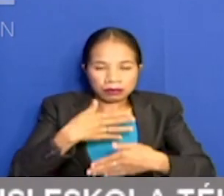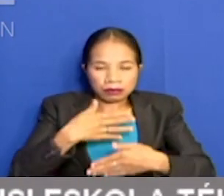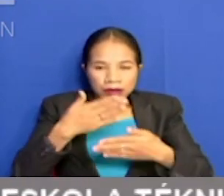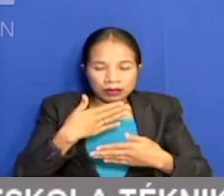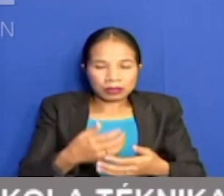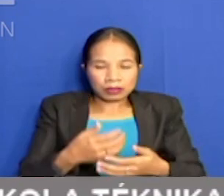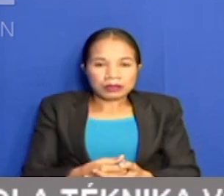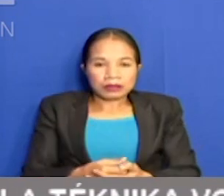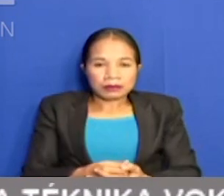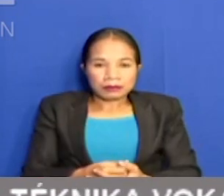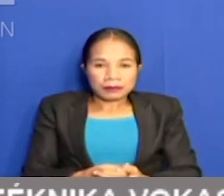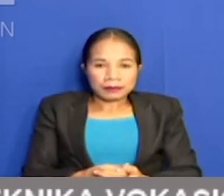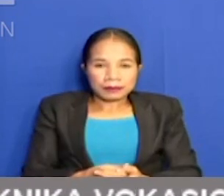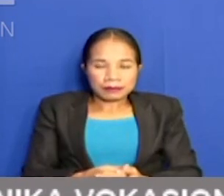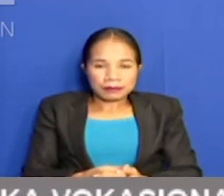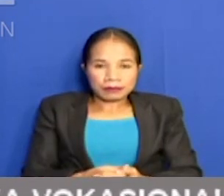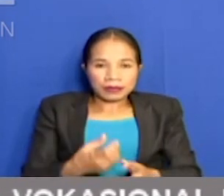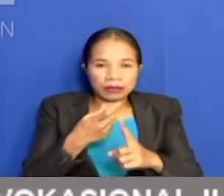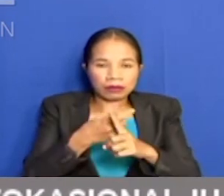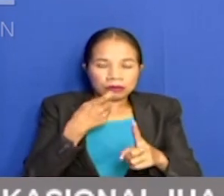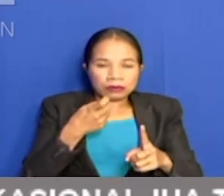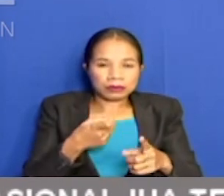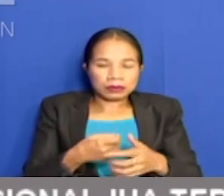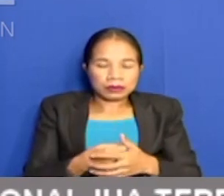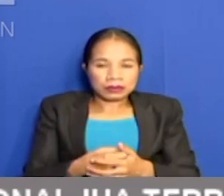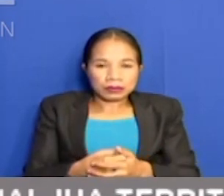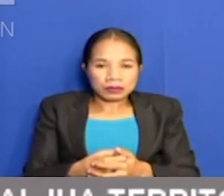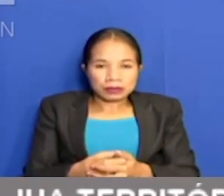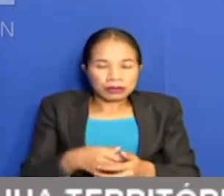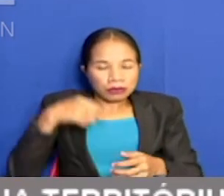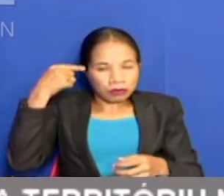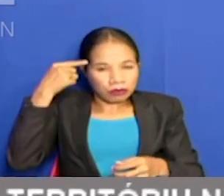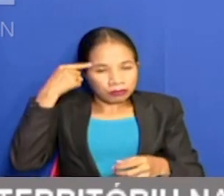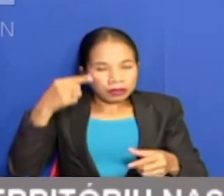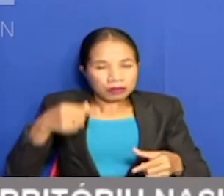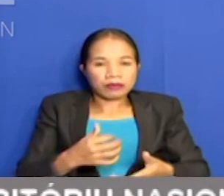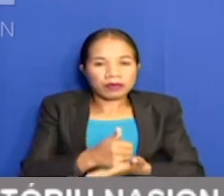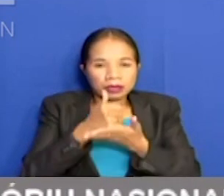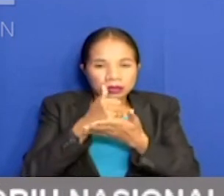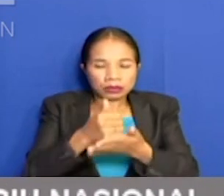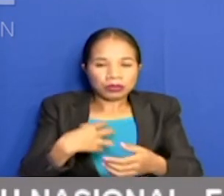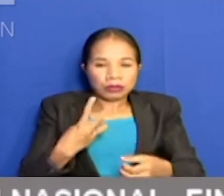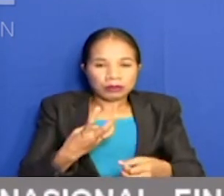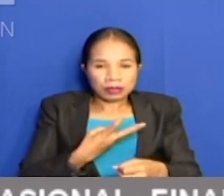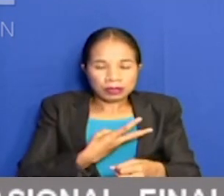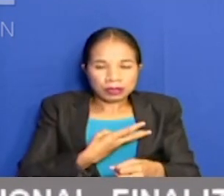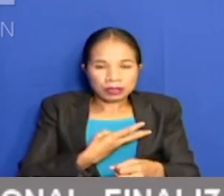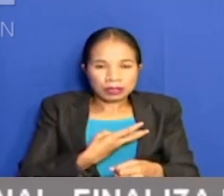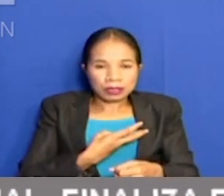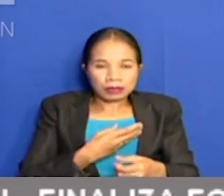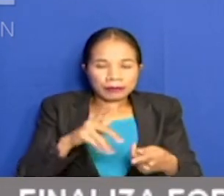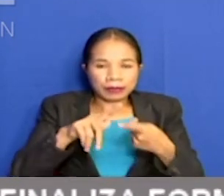nabe hoje lhe hoje tenha parte do governo, nabe mas foi apoio lhe hoje tenha